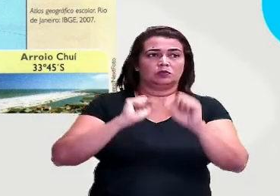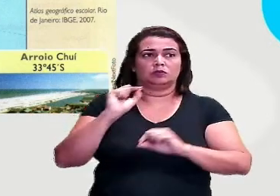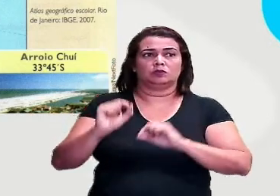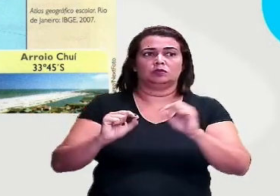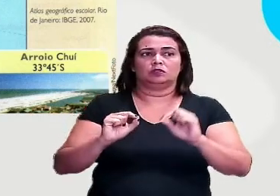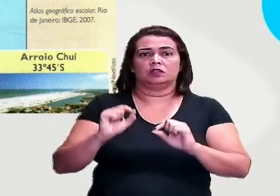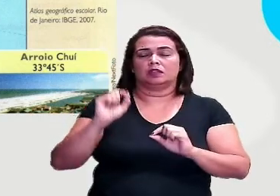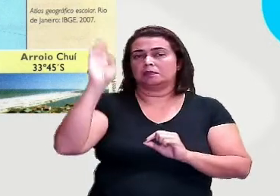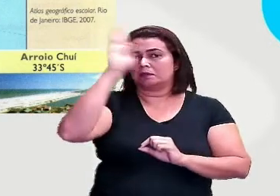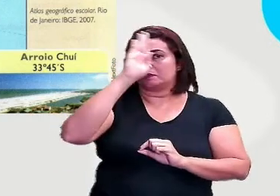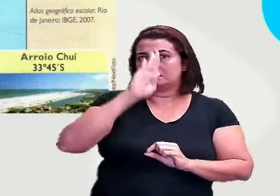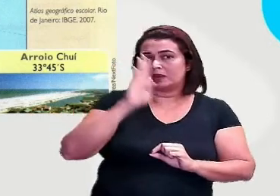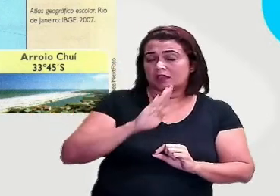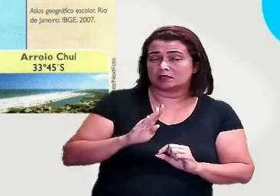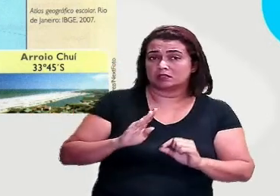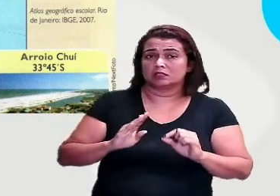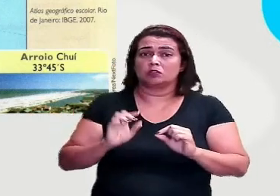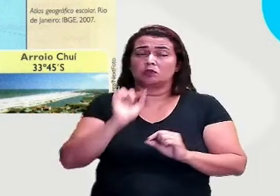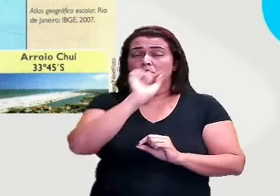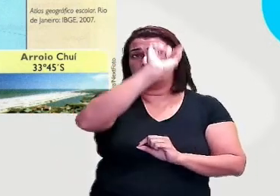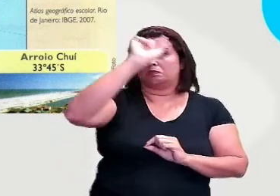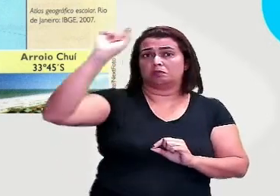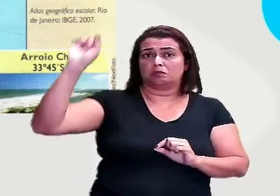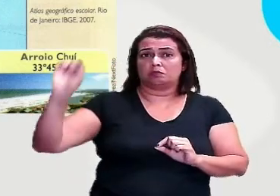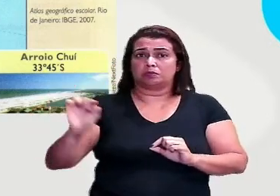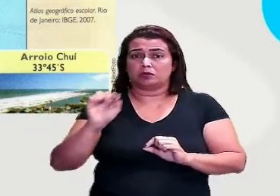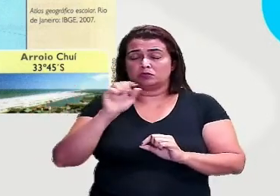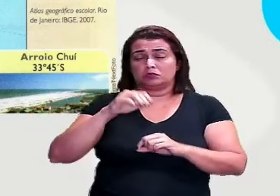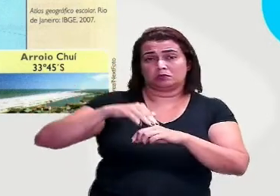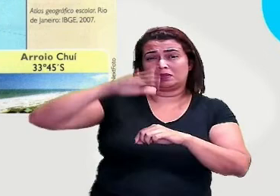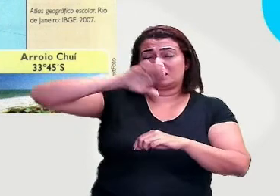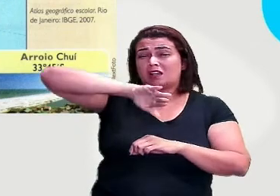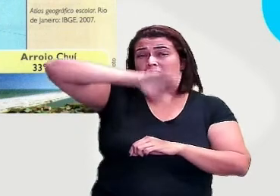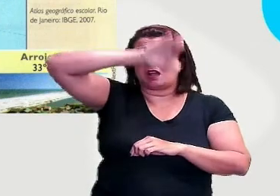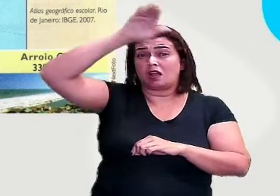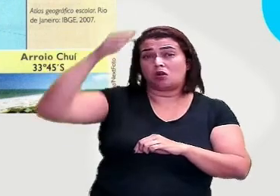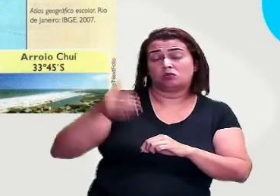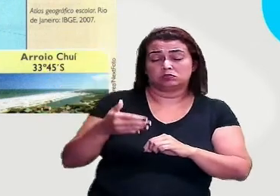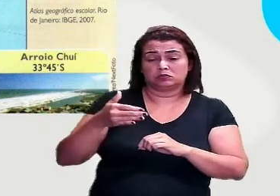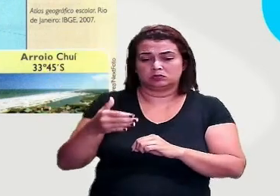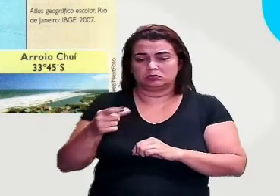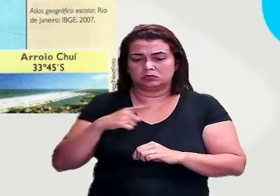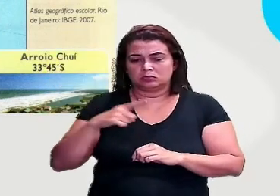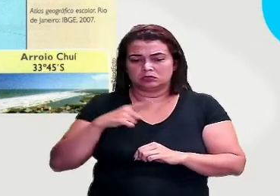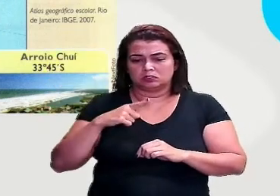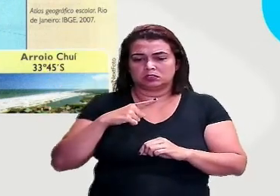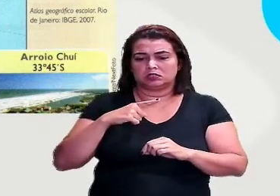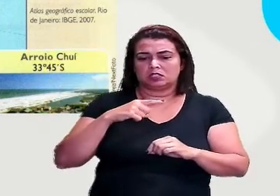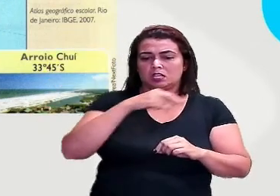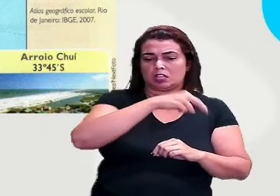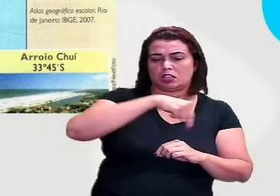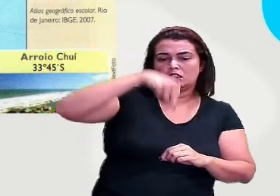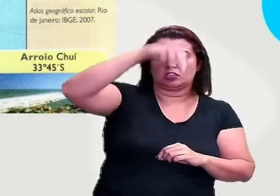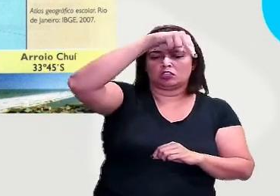pontos extremos do Brasil, né? Nós temos a norte, o ponto extremo do Brasil é o Monte Caburaí, né?